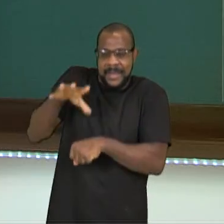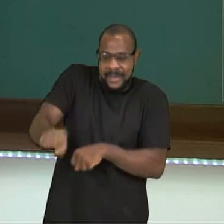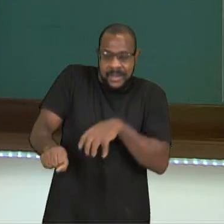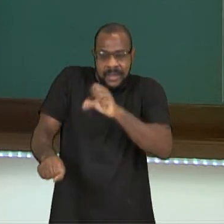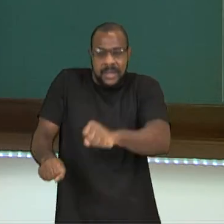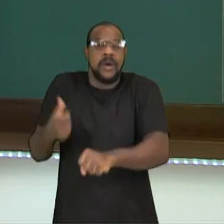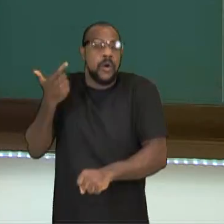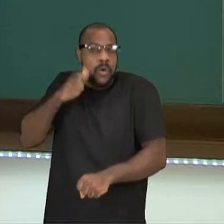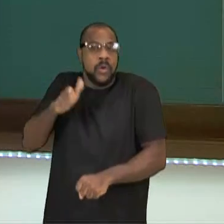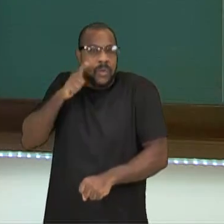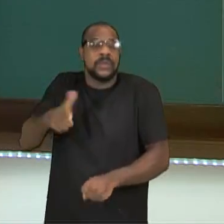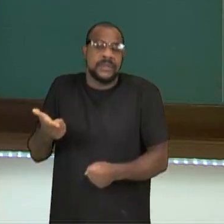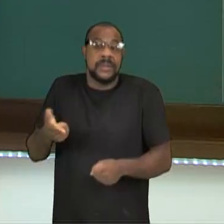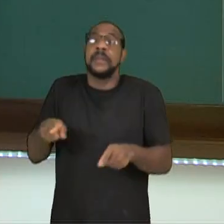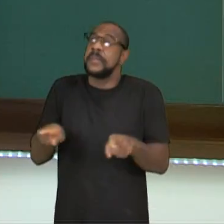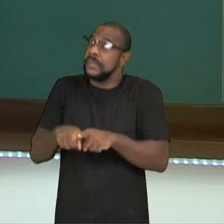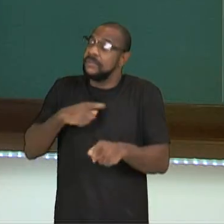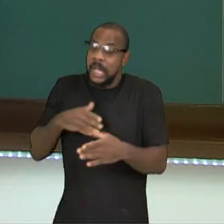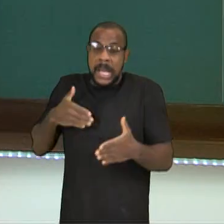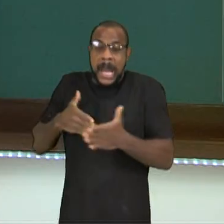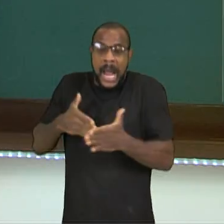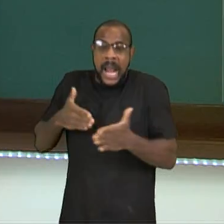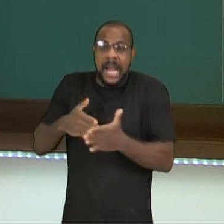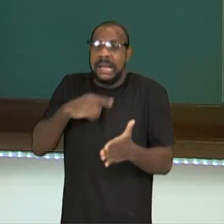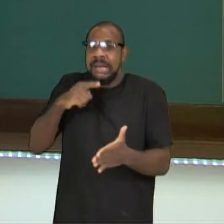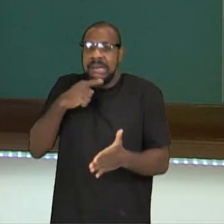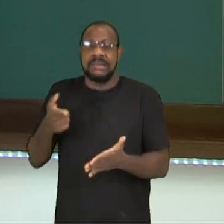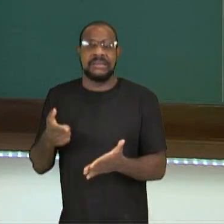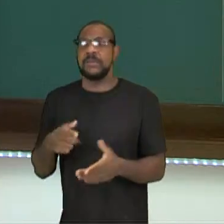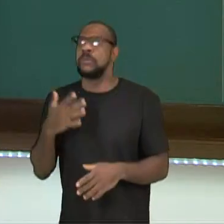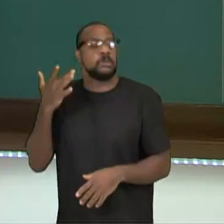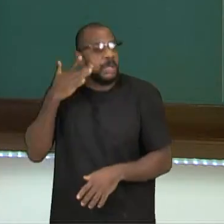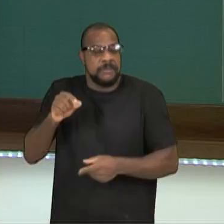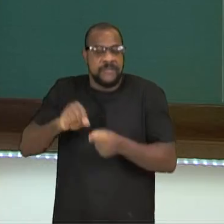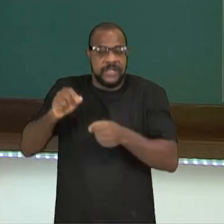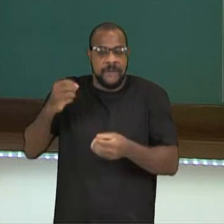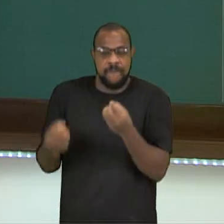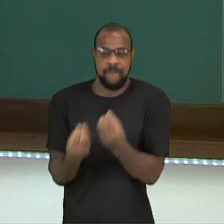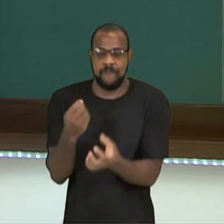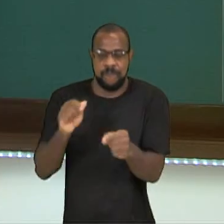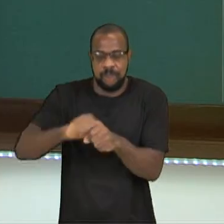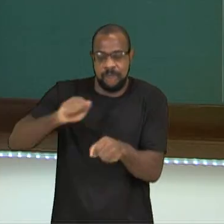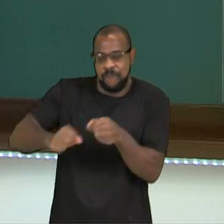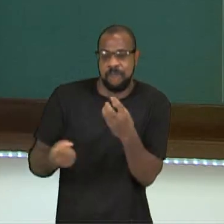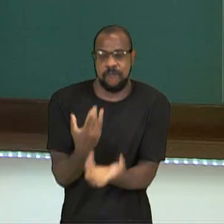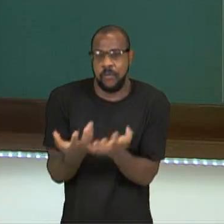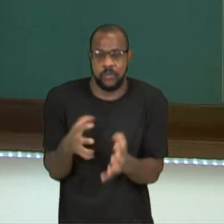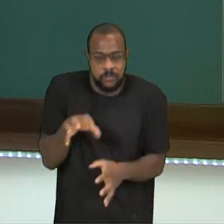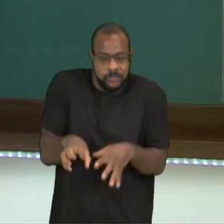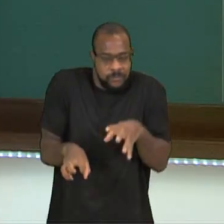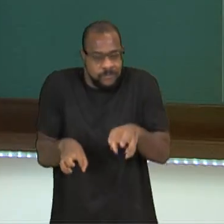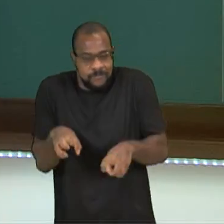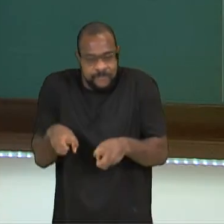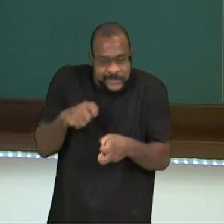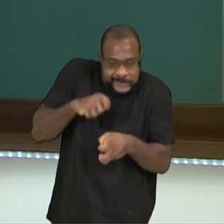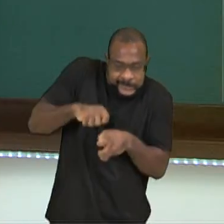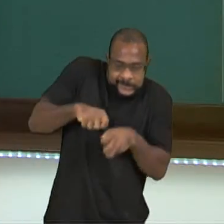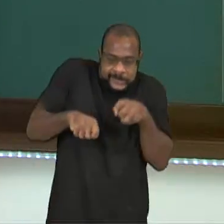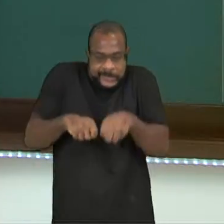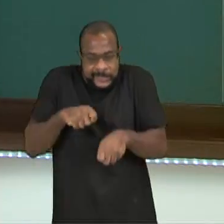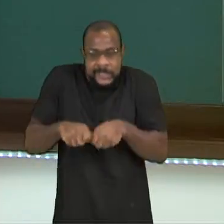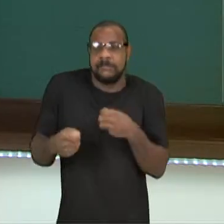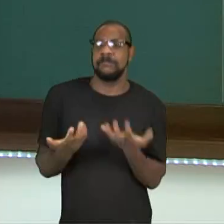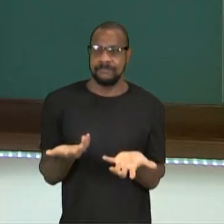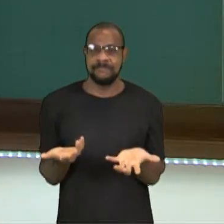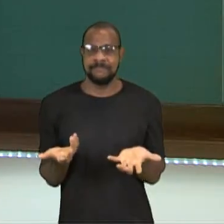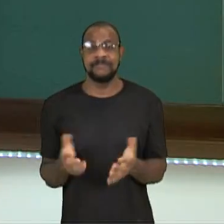geral ele também tinha suas limitações, né? Não sabia nem fazer fogo ainda, né? É uma linha assim bem primata, bem primitiva